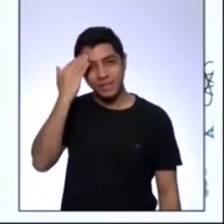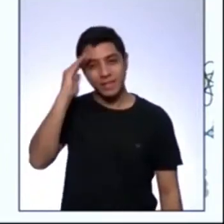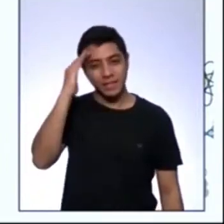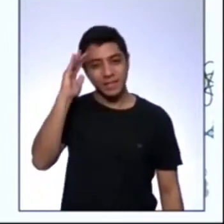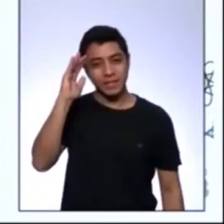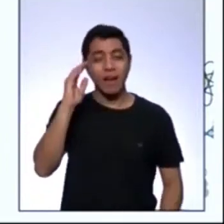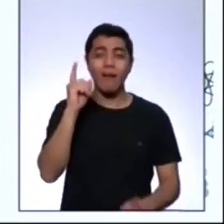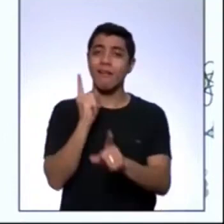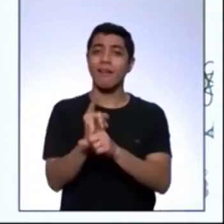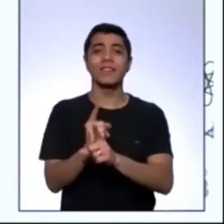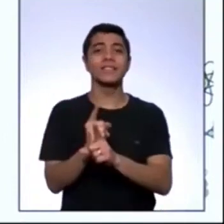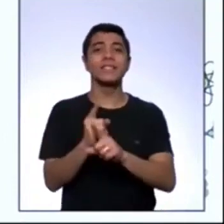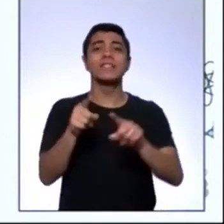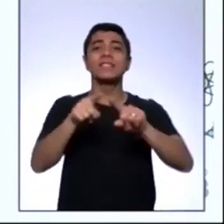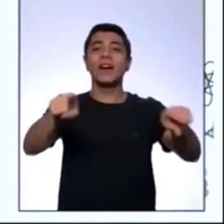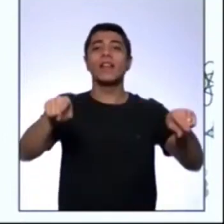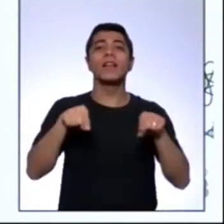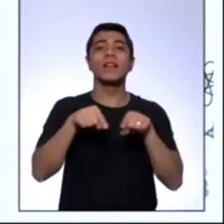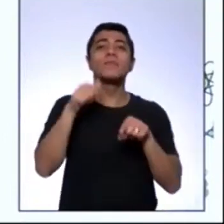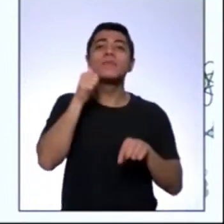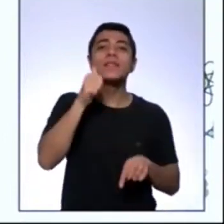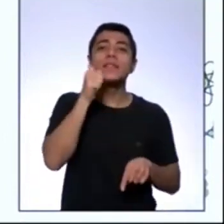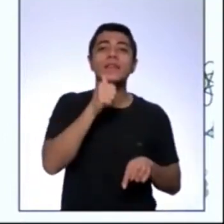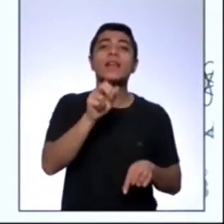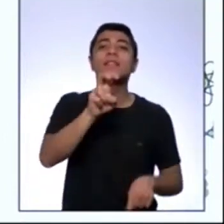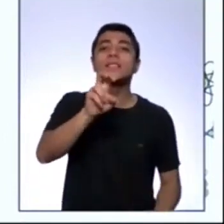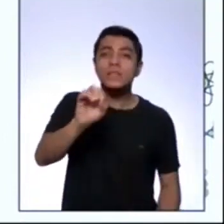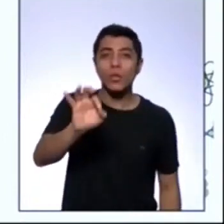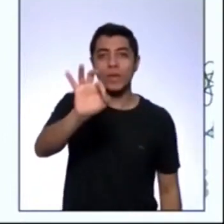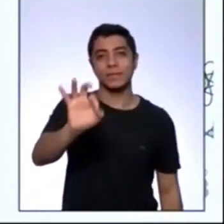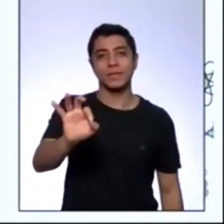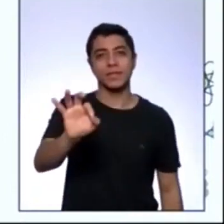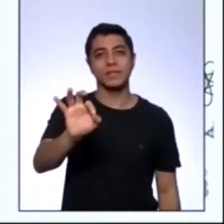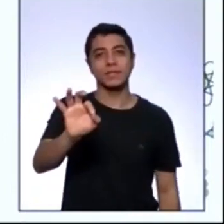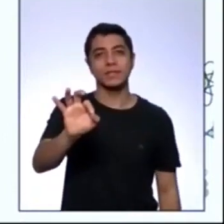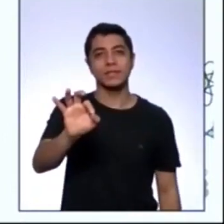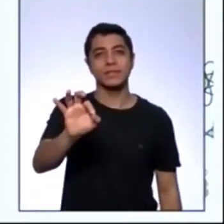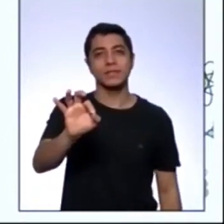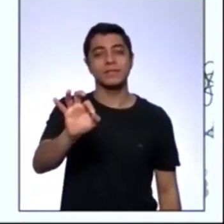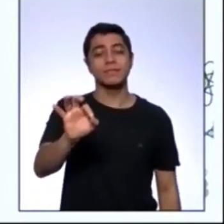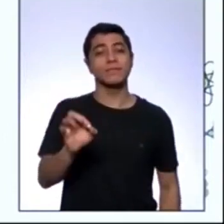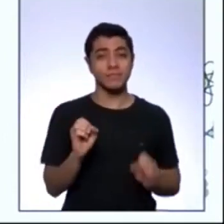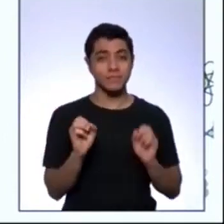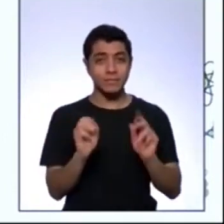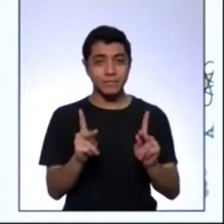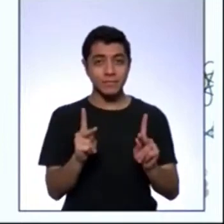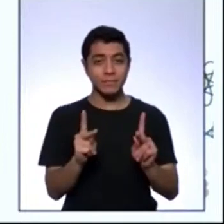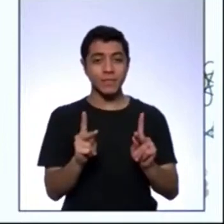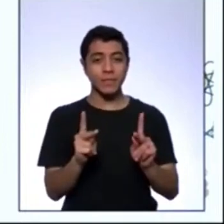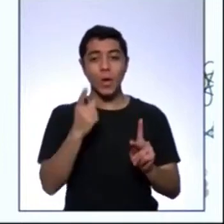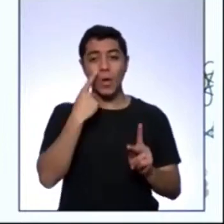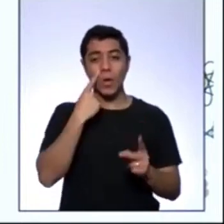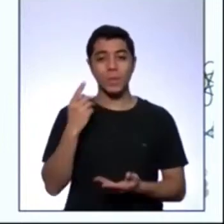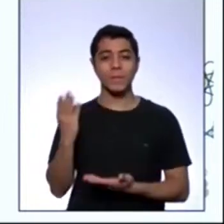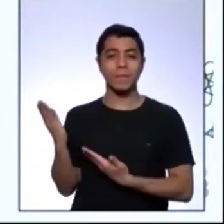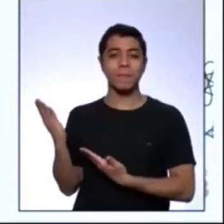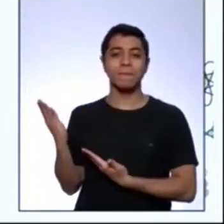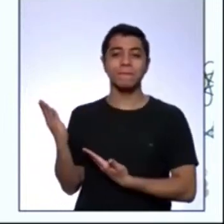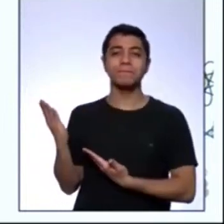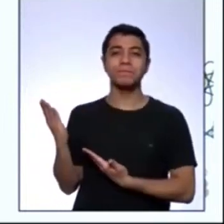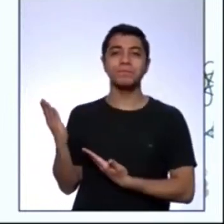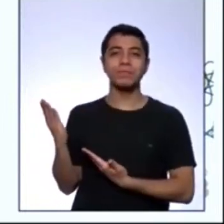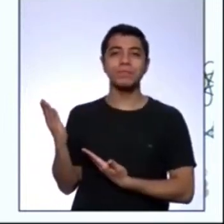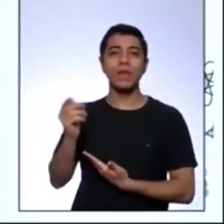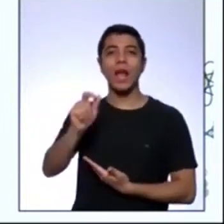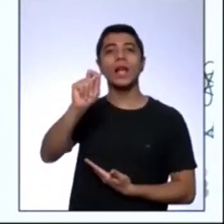sala é de meninas Oi gente dá uma olhada nesta razão